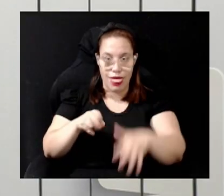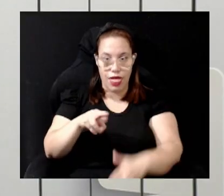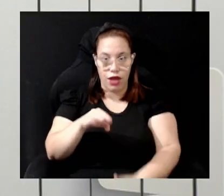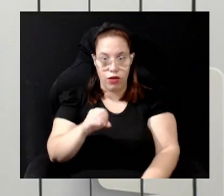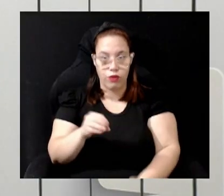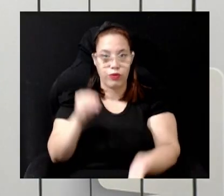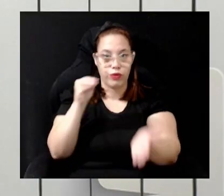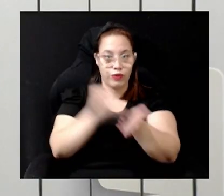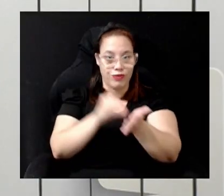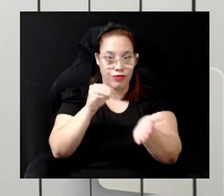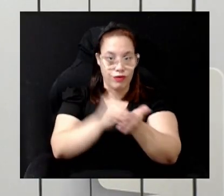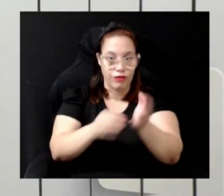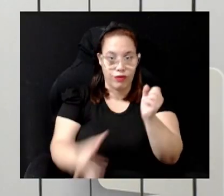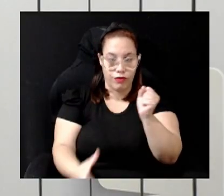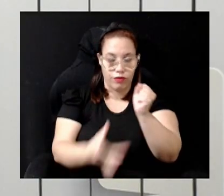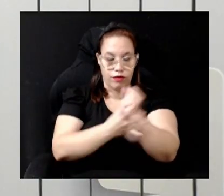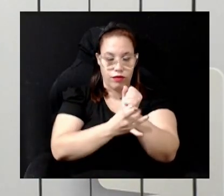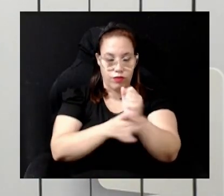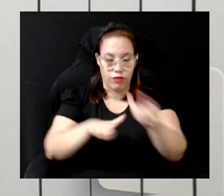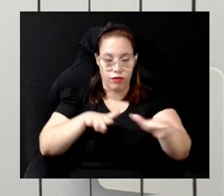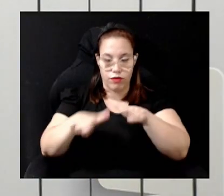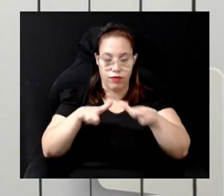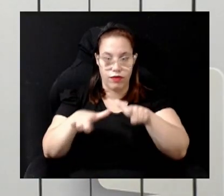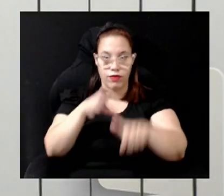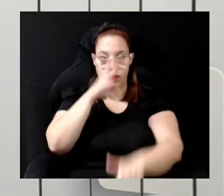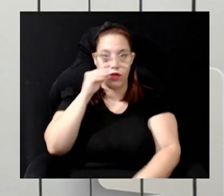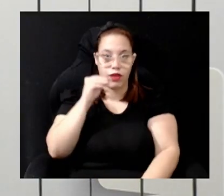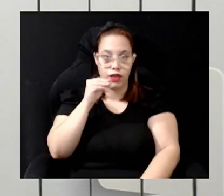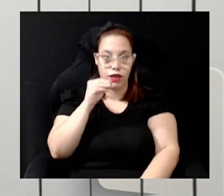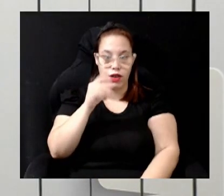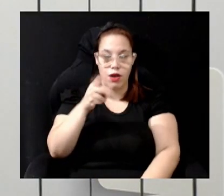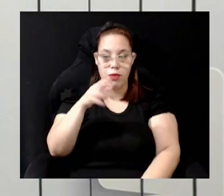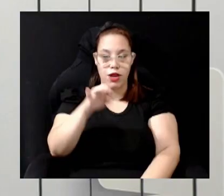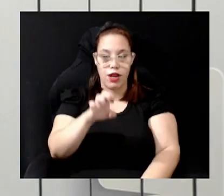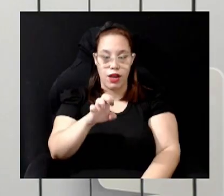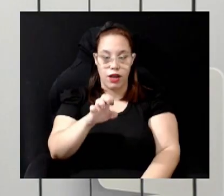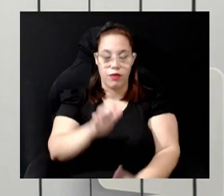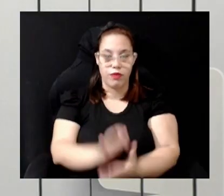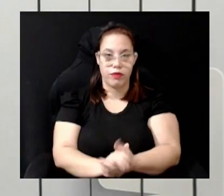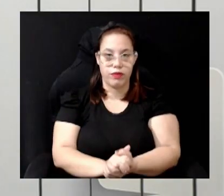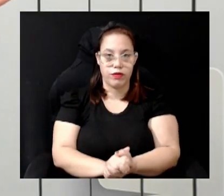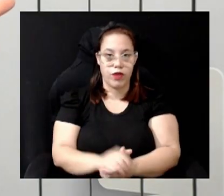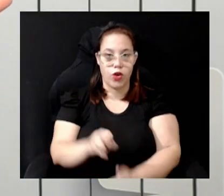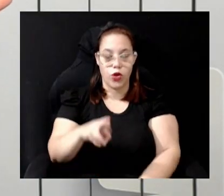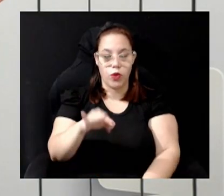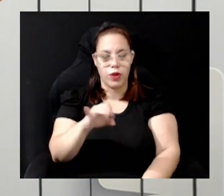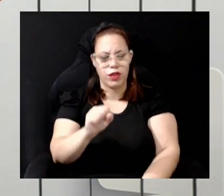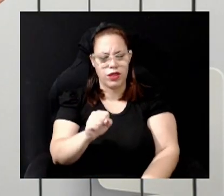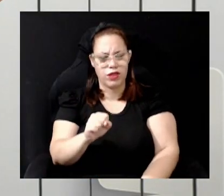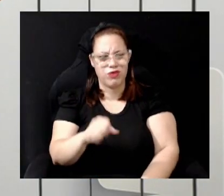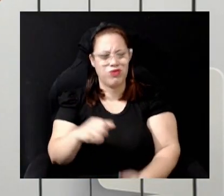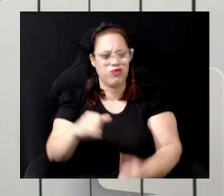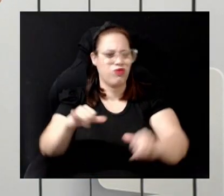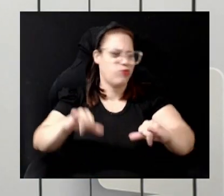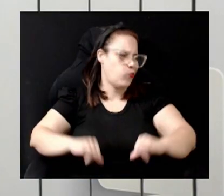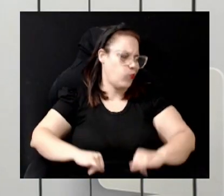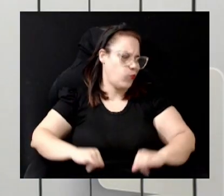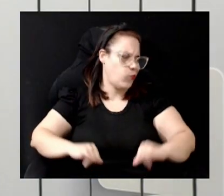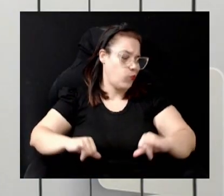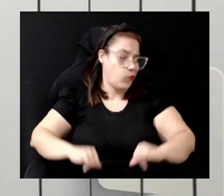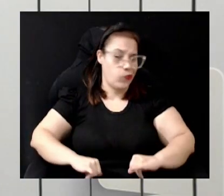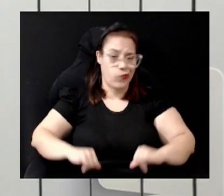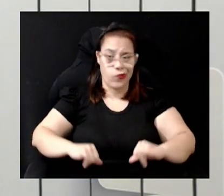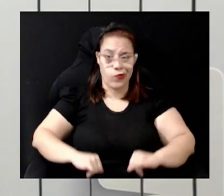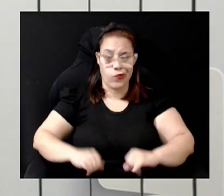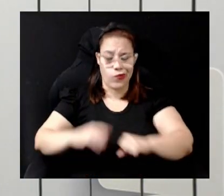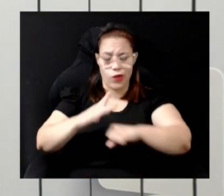segurança no trabalho dos funcionários da Pirelli Pneus. A ortopedia, que sofre com o aumento dos casos de doenças crônicas